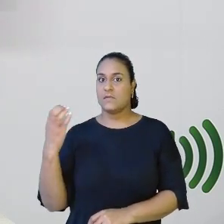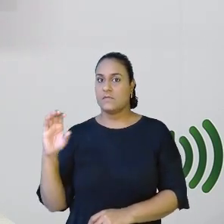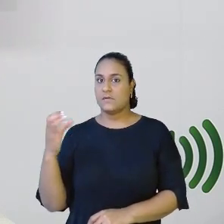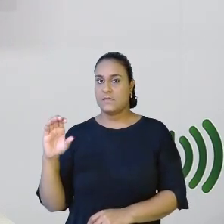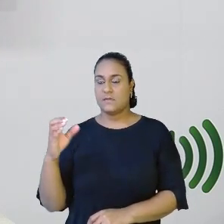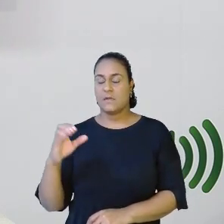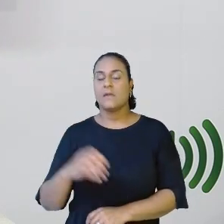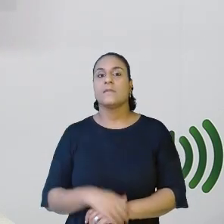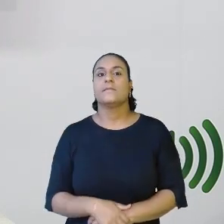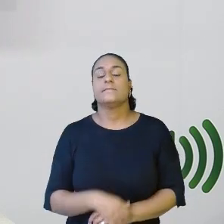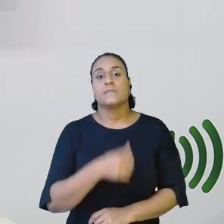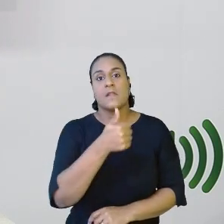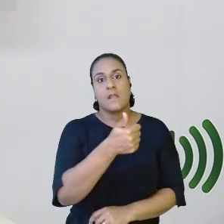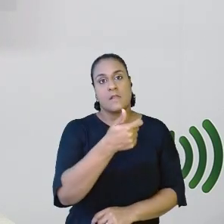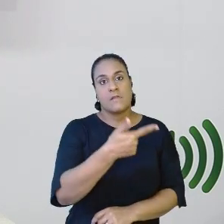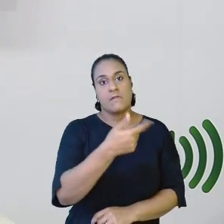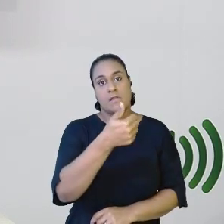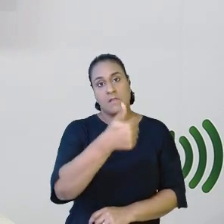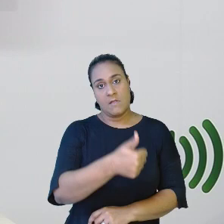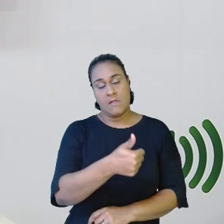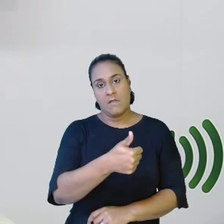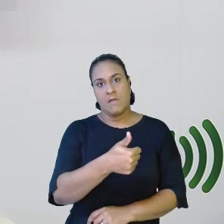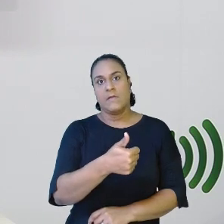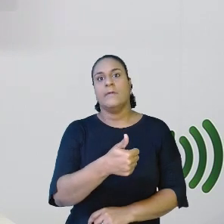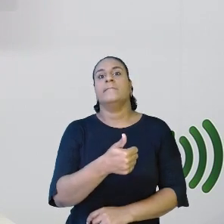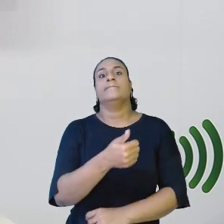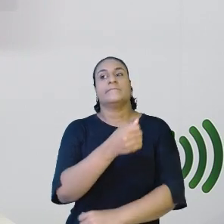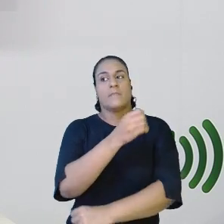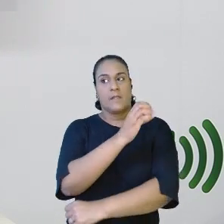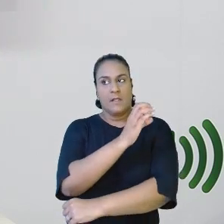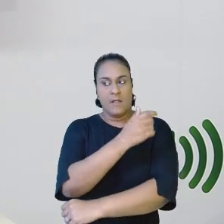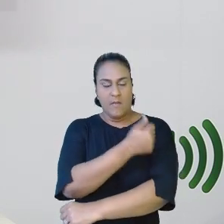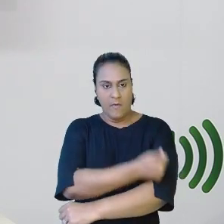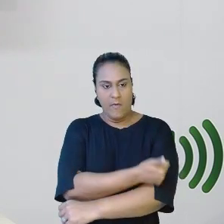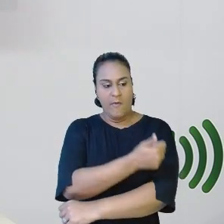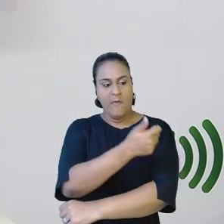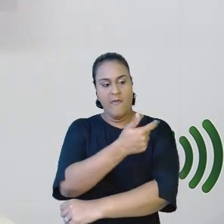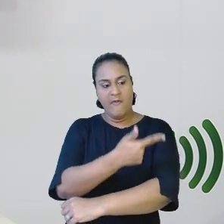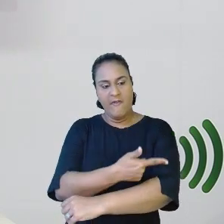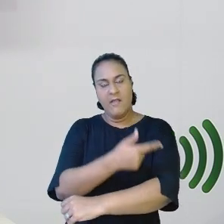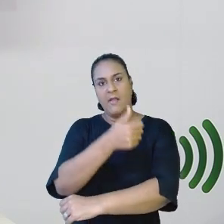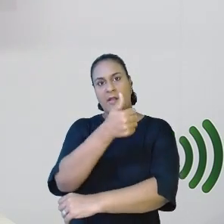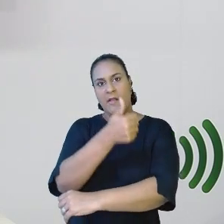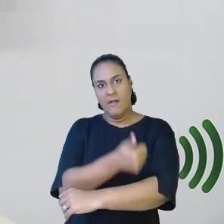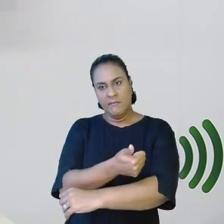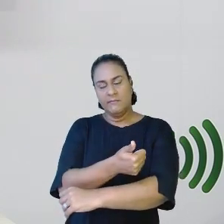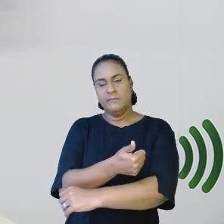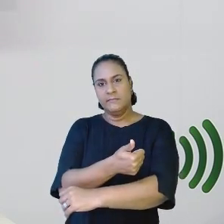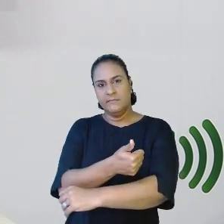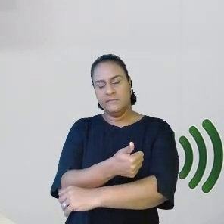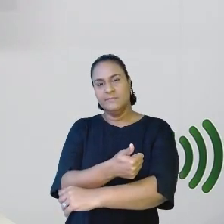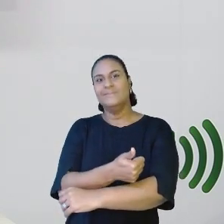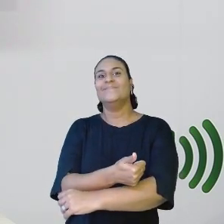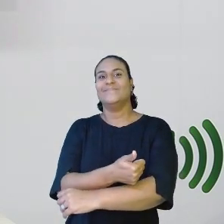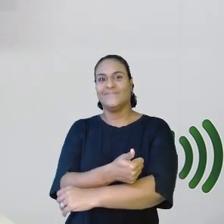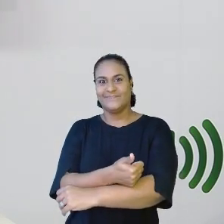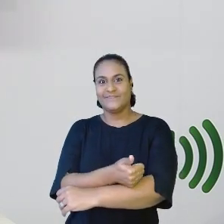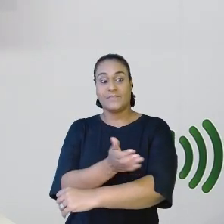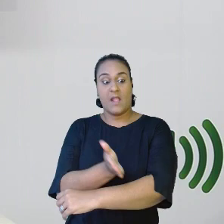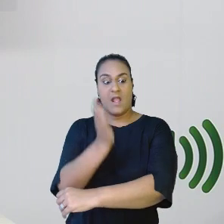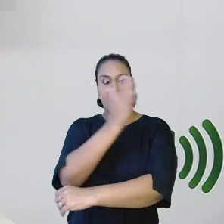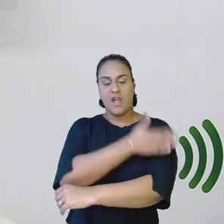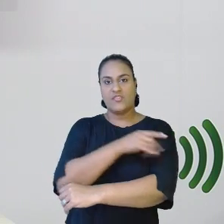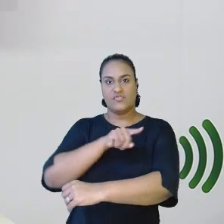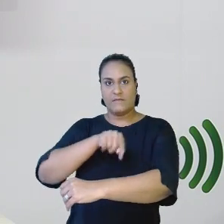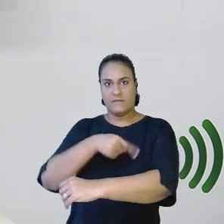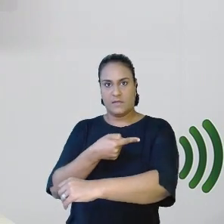R$121,25. 121 é uma centena, duas dezenas e uma unidade, está antes da vírgula